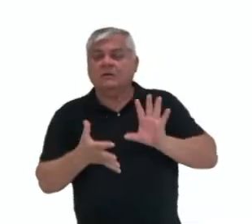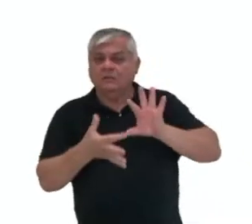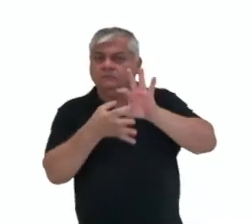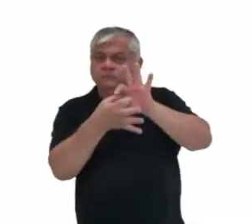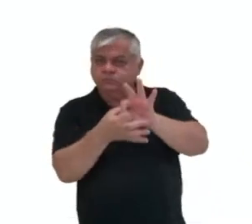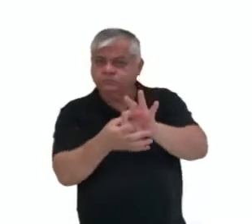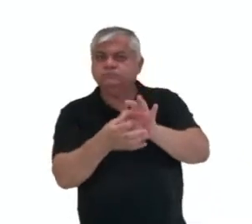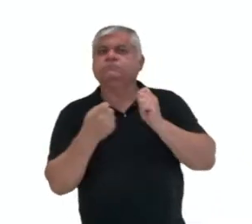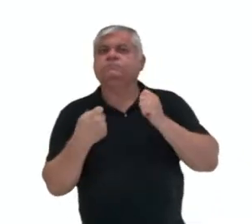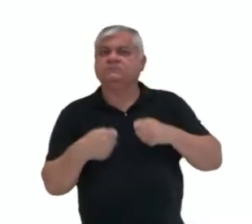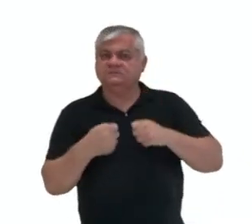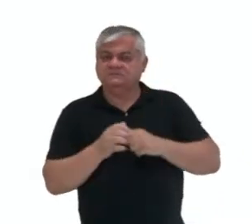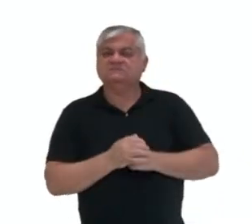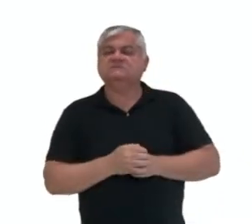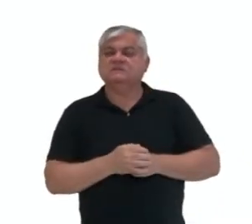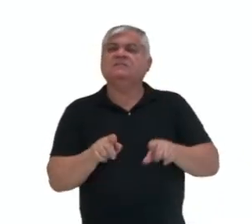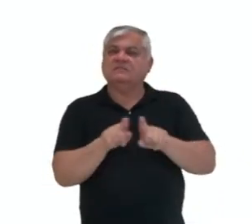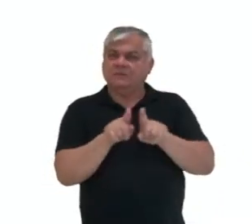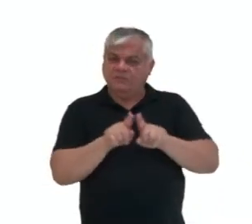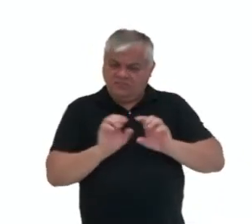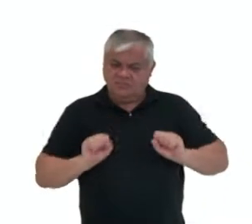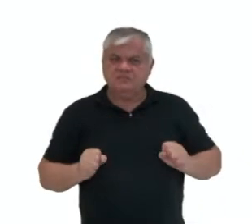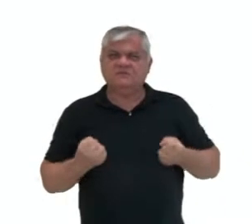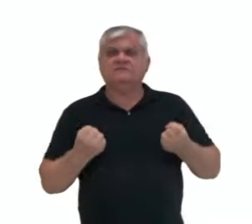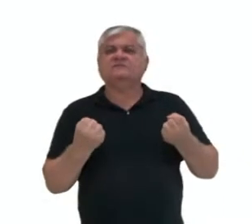tem que fazer o quê? Sustentar isso.